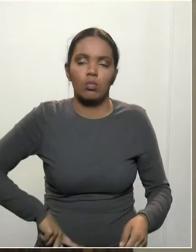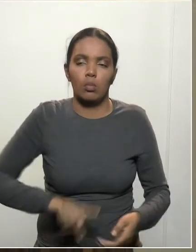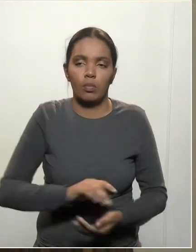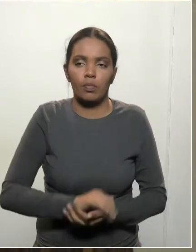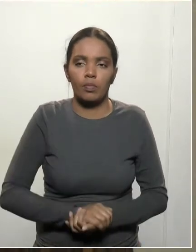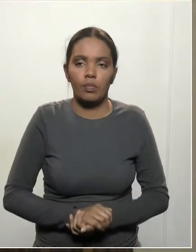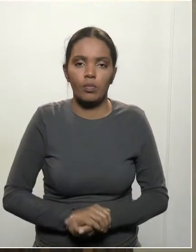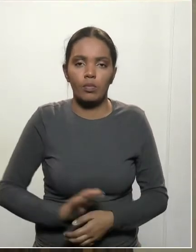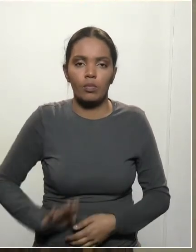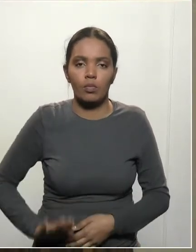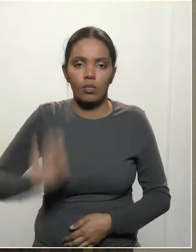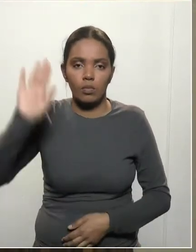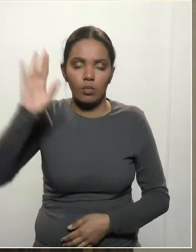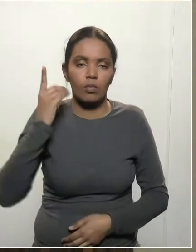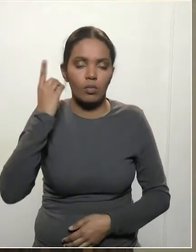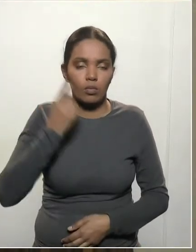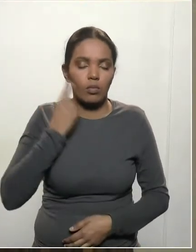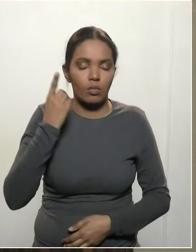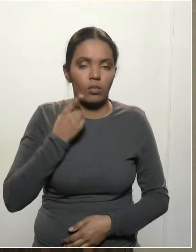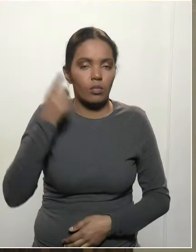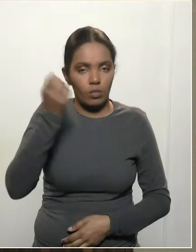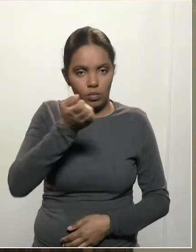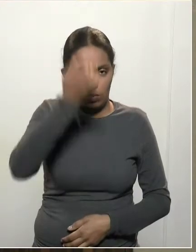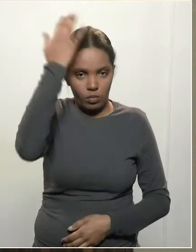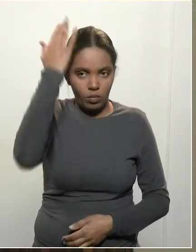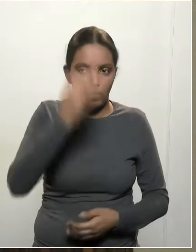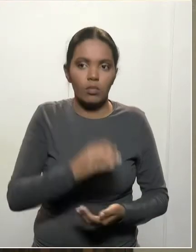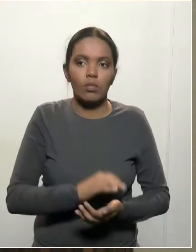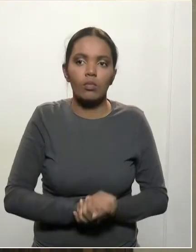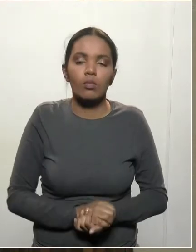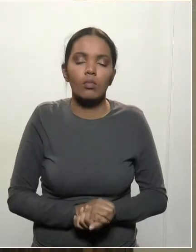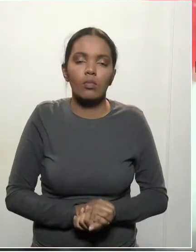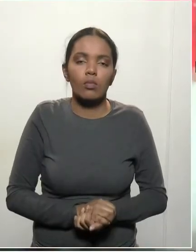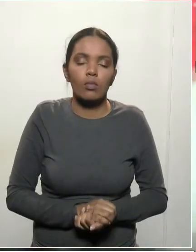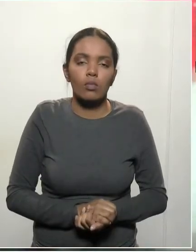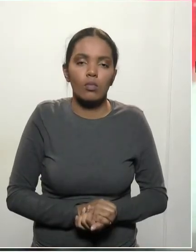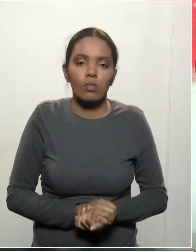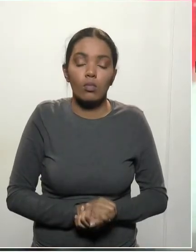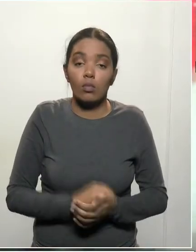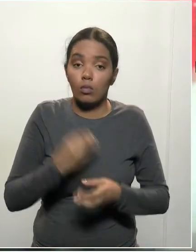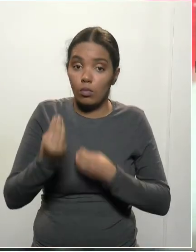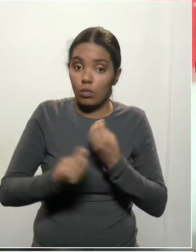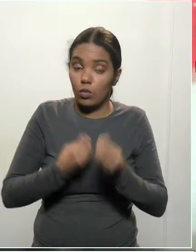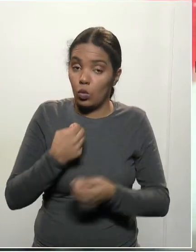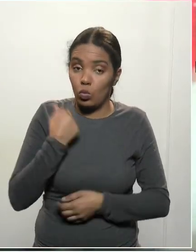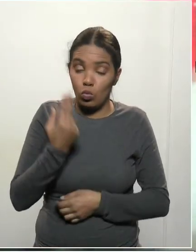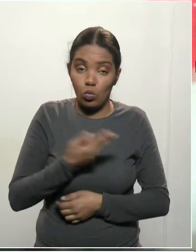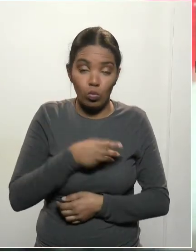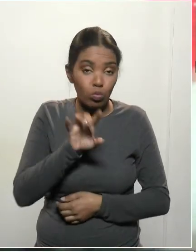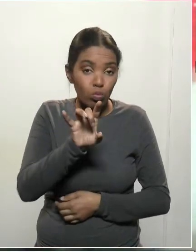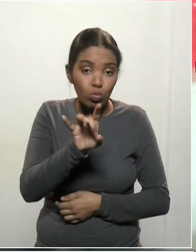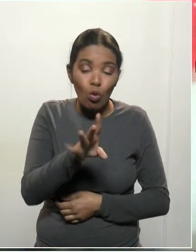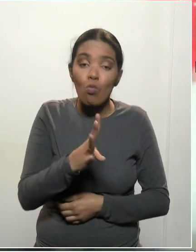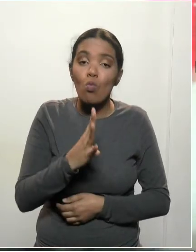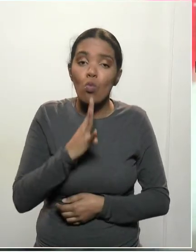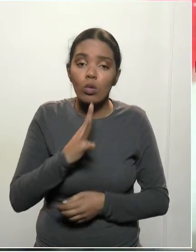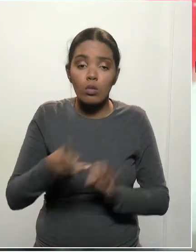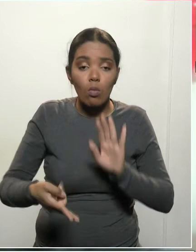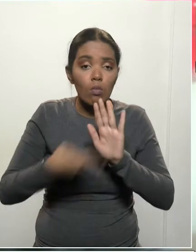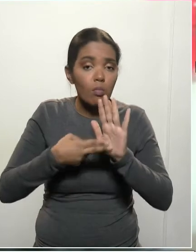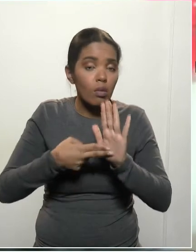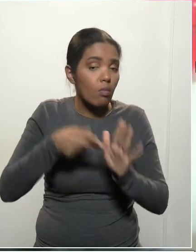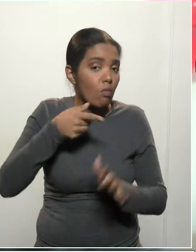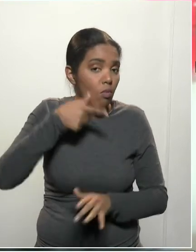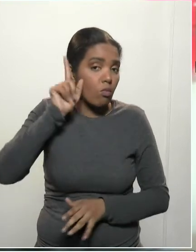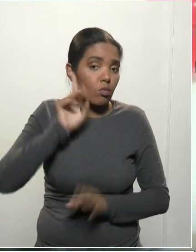Para encaminhar, deputado Tadeu Venere. Senhor presidente, como nós tomamos conhecimento das emendas ontem, e eu, como falei já anteriormente,